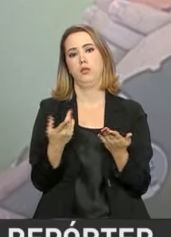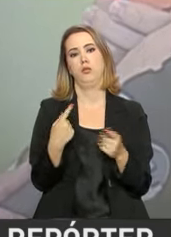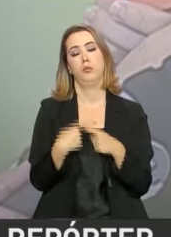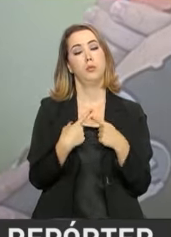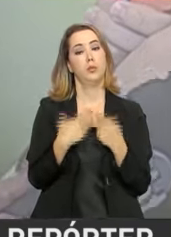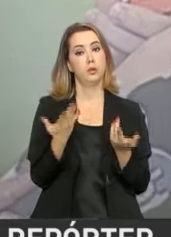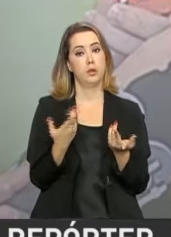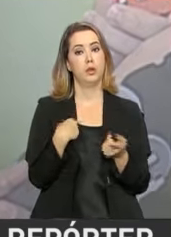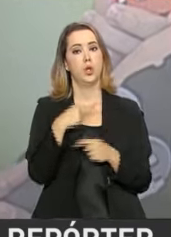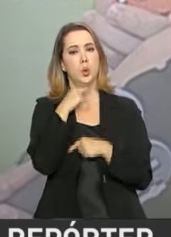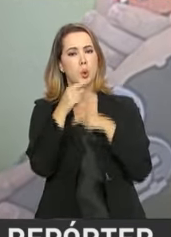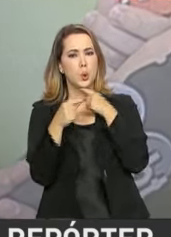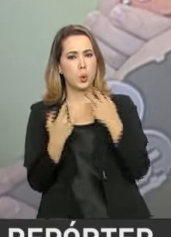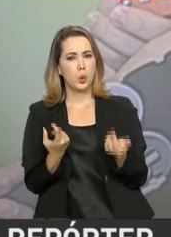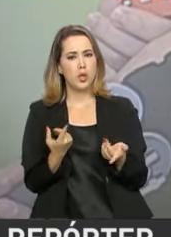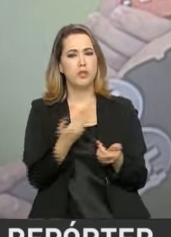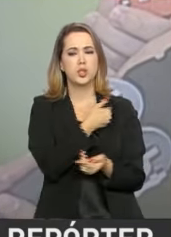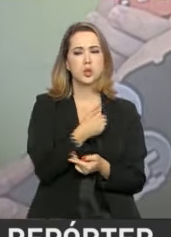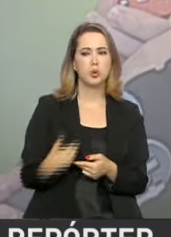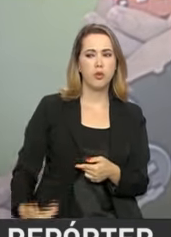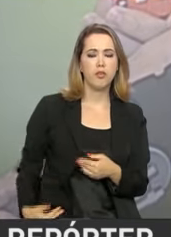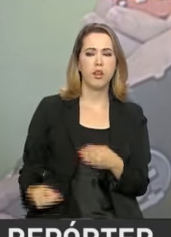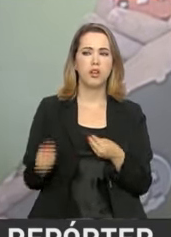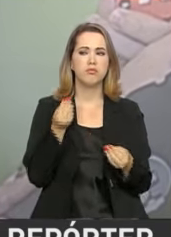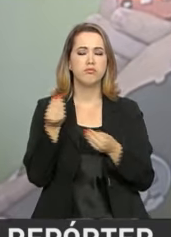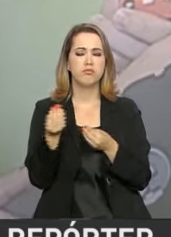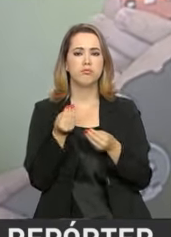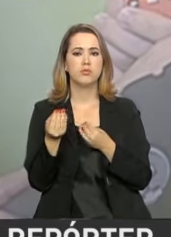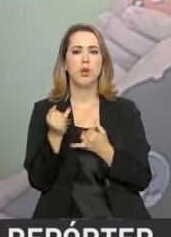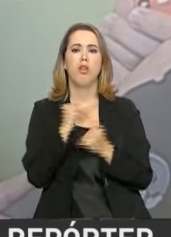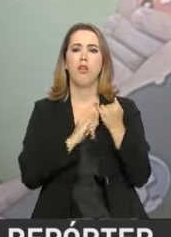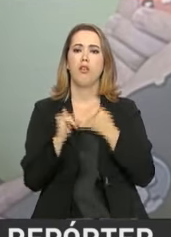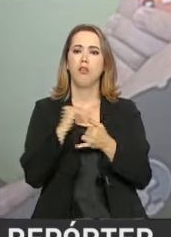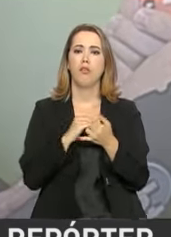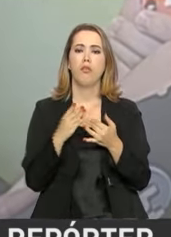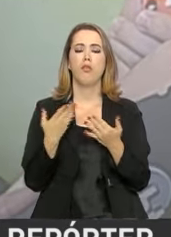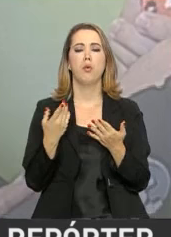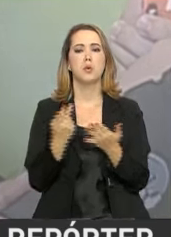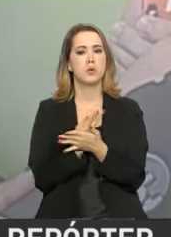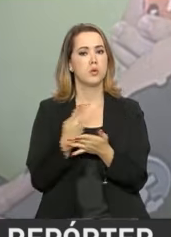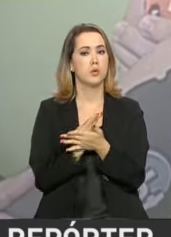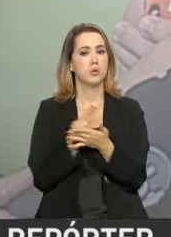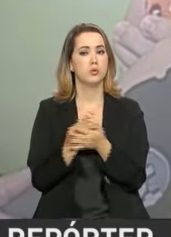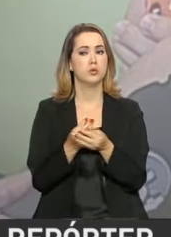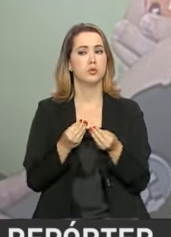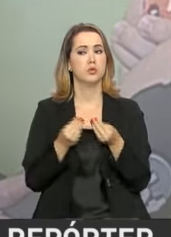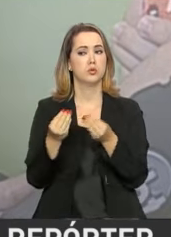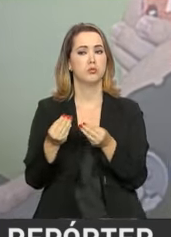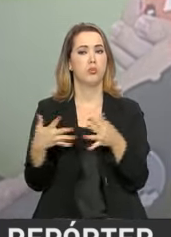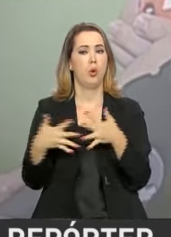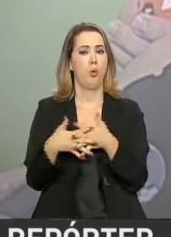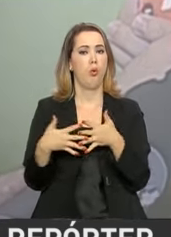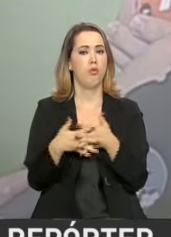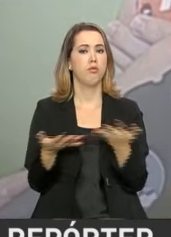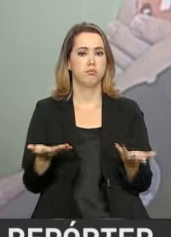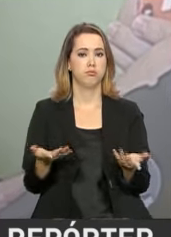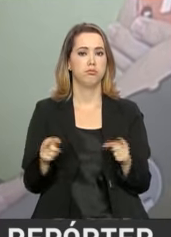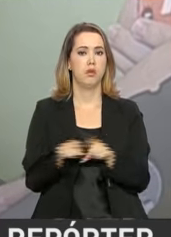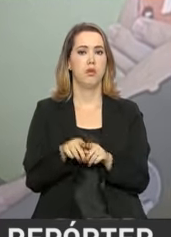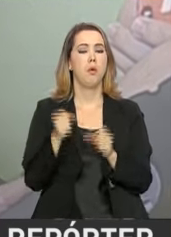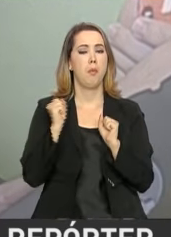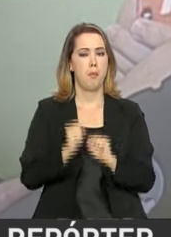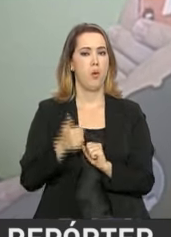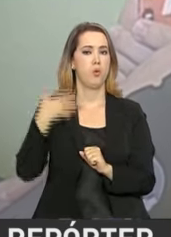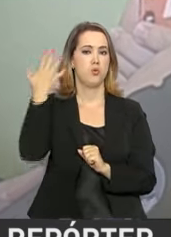de dúvidas ou de ou de informação que nós temos que não bate com a informação que ela deu e ela vai ter oportunidade de se